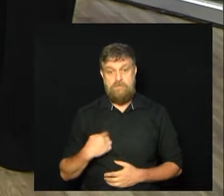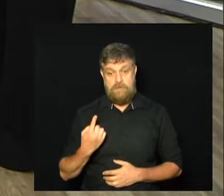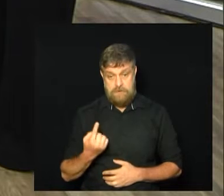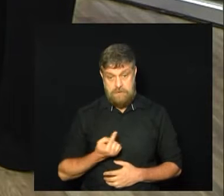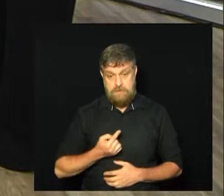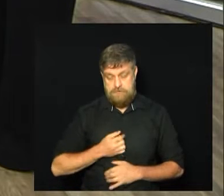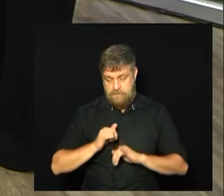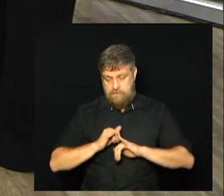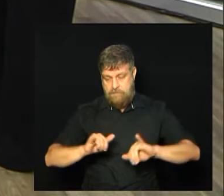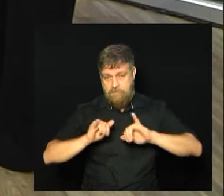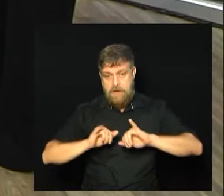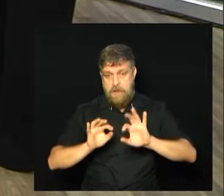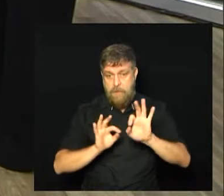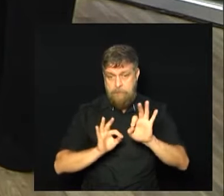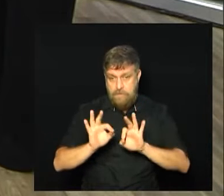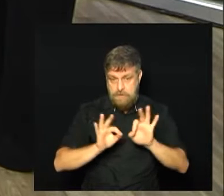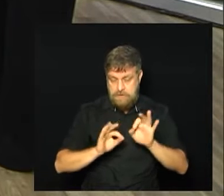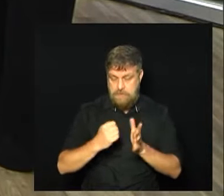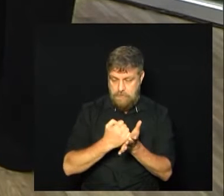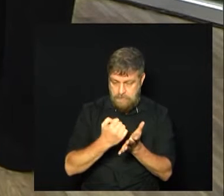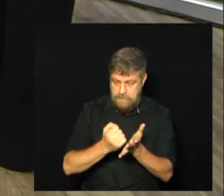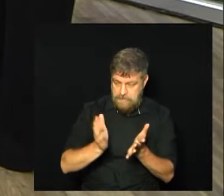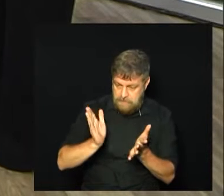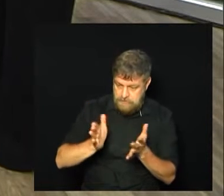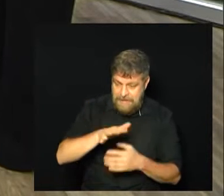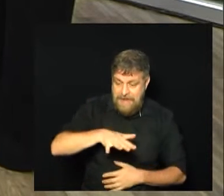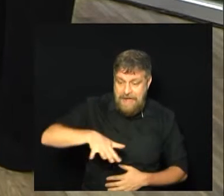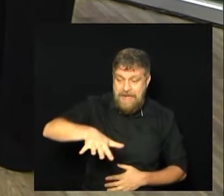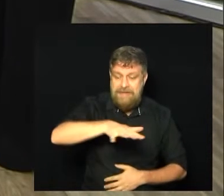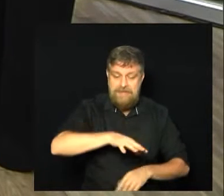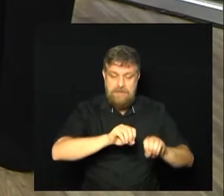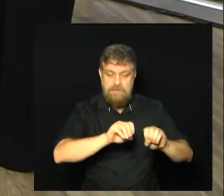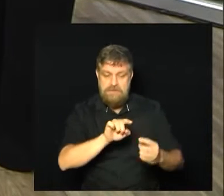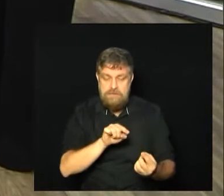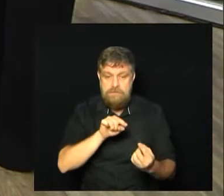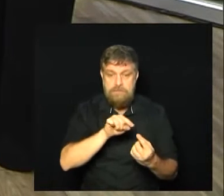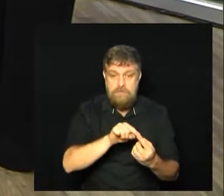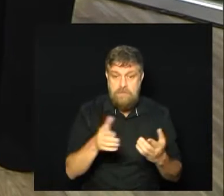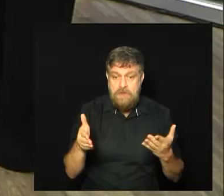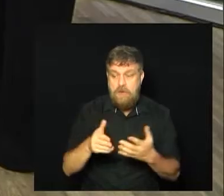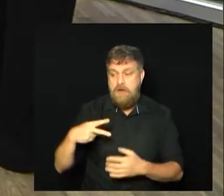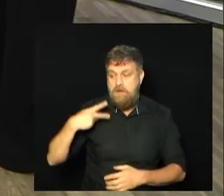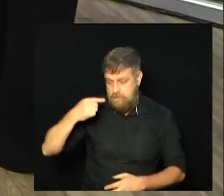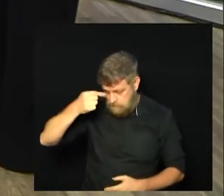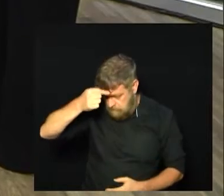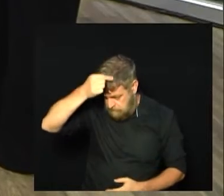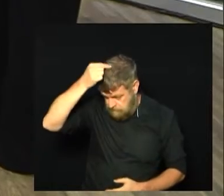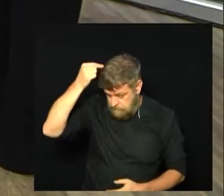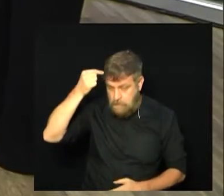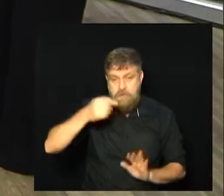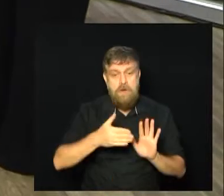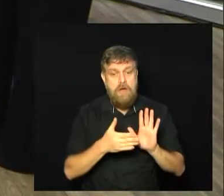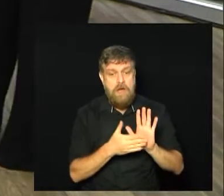continua falando daqueles projetos que foram protocolados na área da educação, agora com o vereador Paulo Gaspar. A proposta